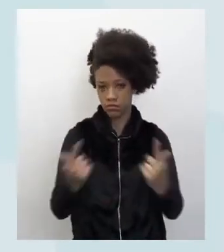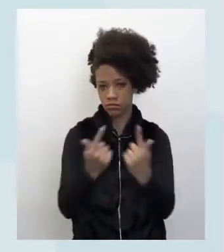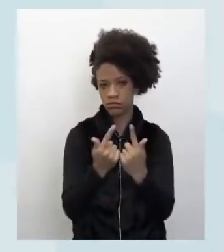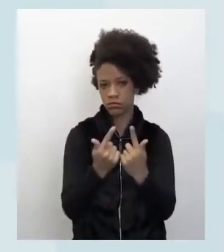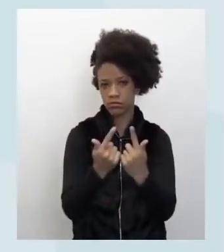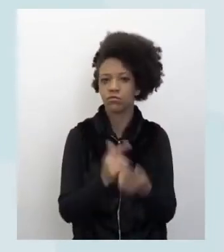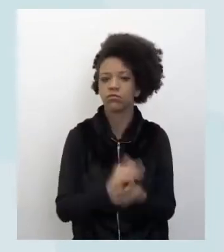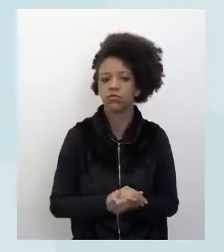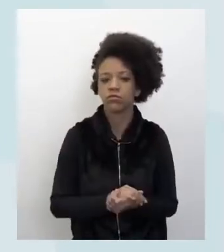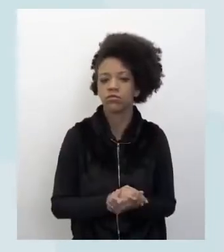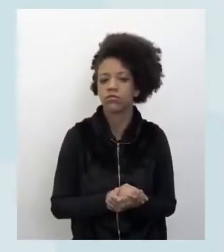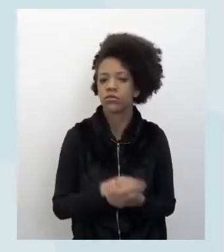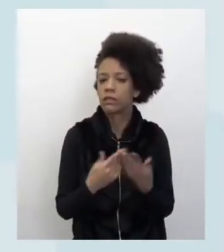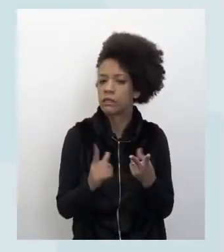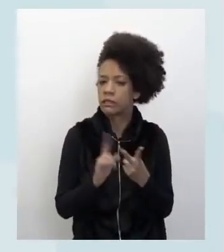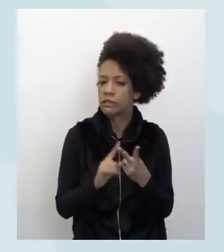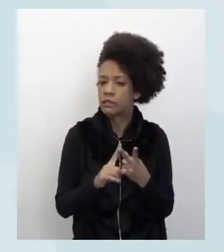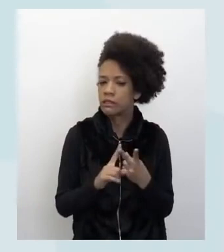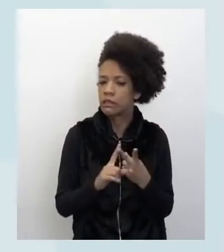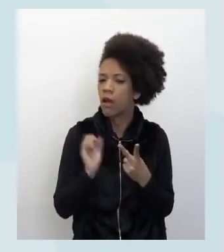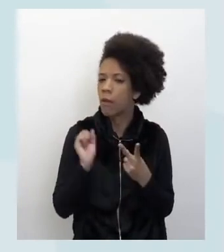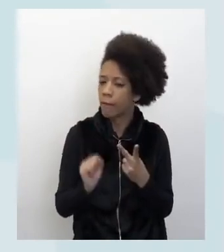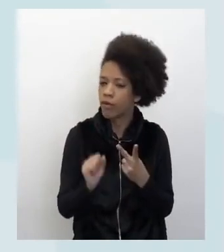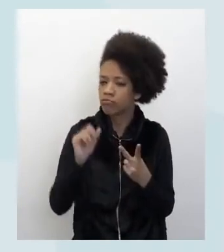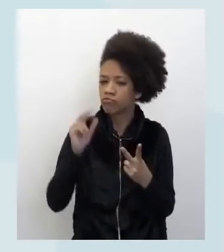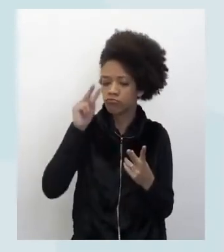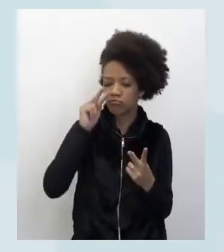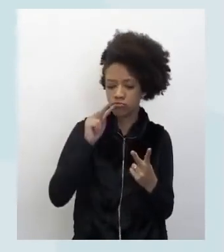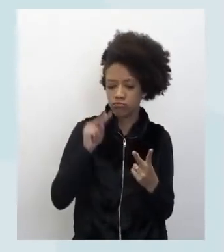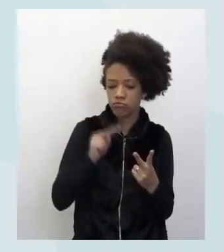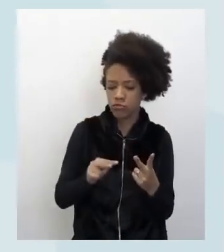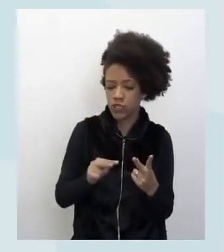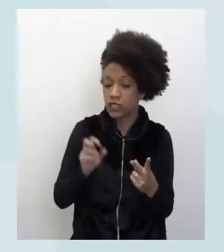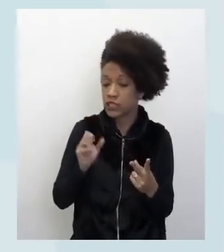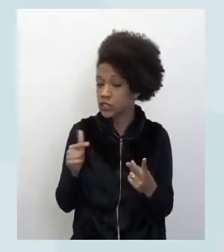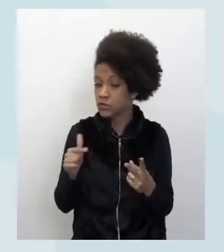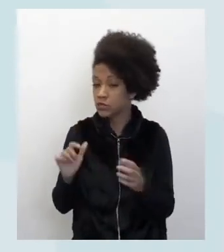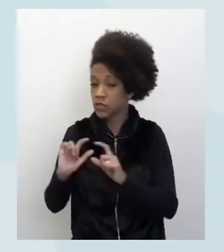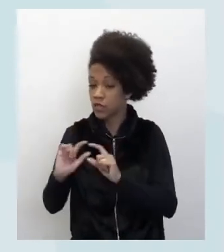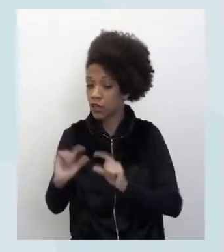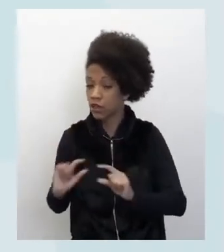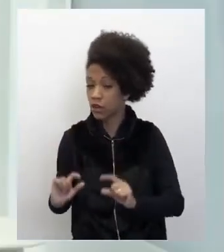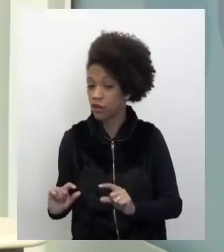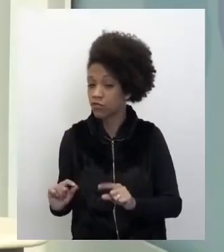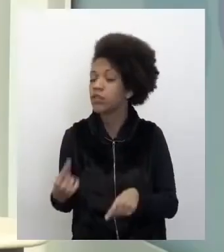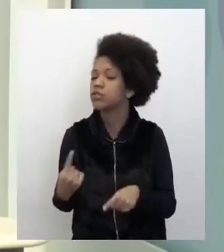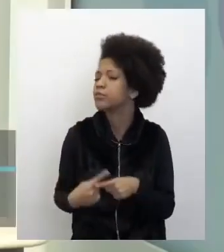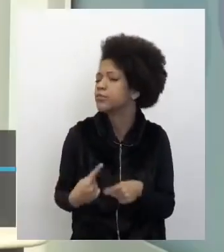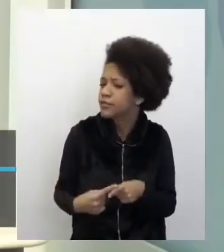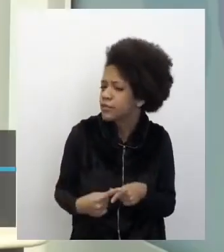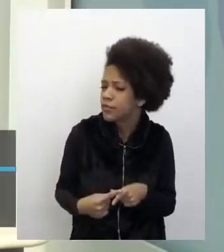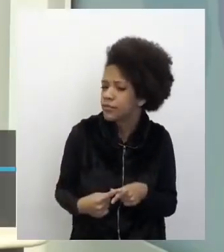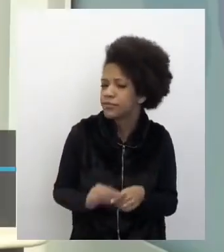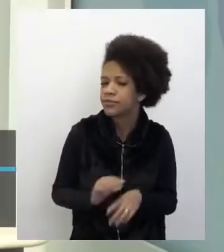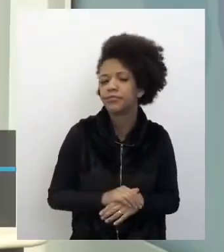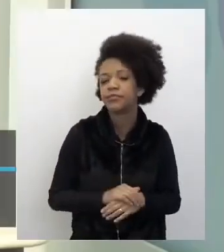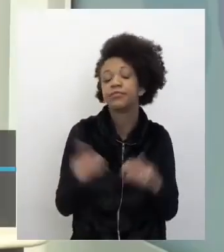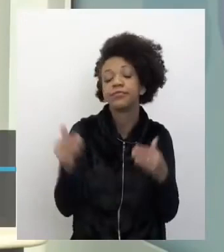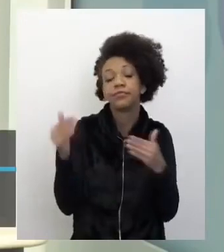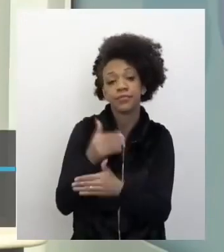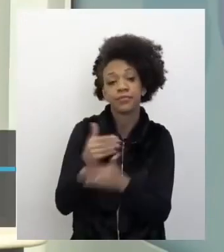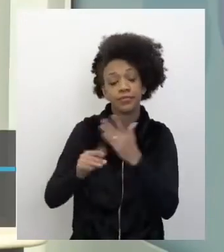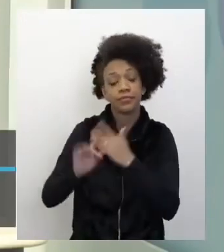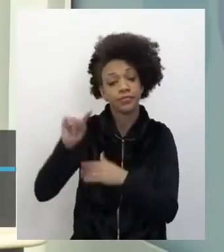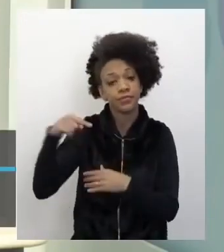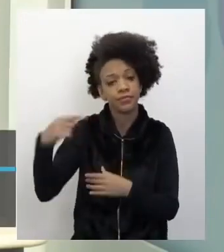questão. Seria possível fazer a leitura do mapa sem a legenda? Por quê? Vamos lá para a próxima tela, né,